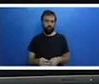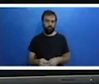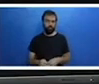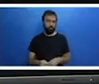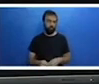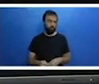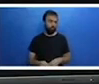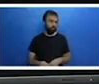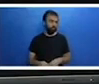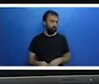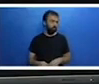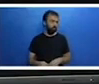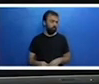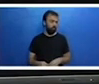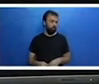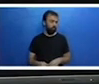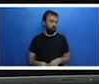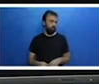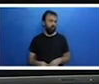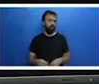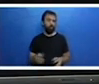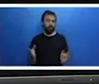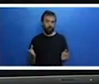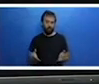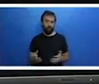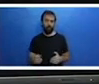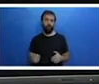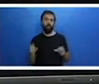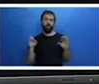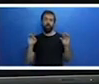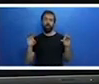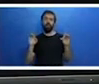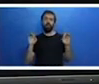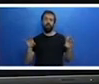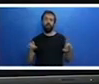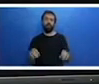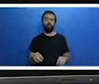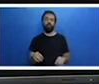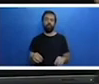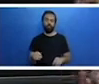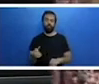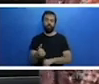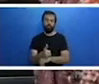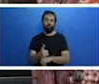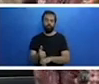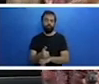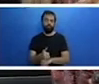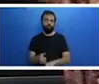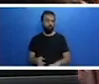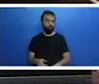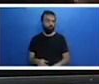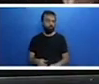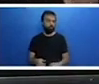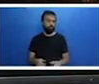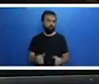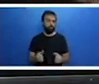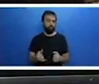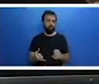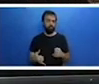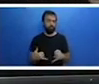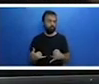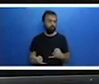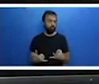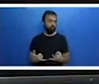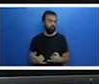Agora conheceremos alguns destaques do xadrez e damas da nossa cidade. Nós temos lá vários jogadores aqui, eu trouxe